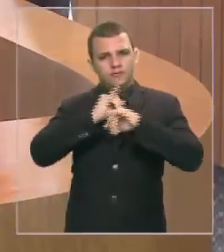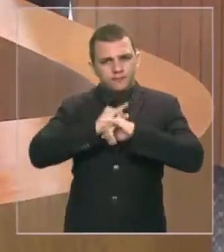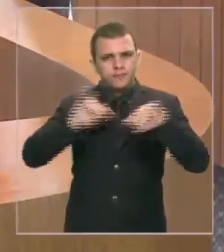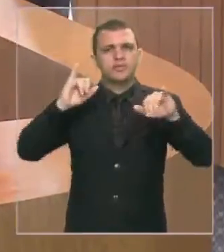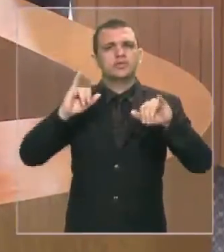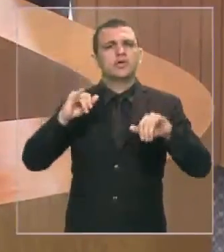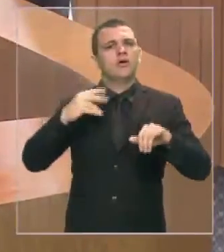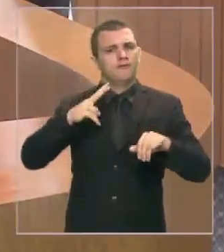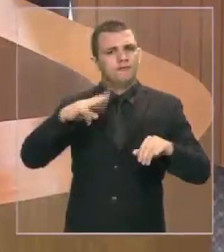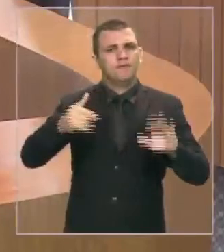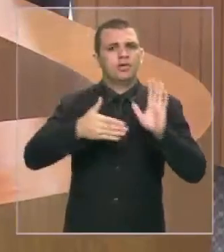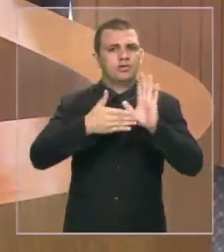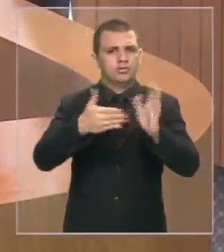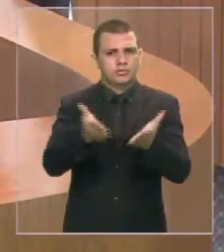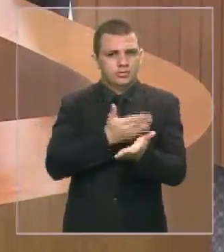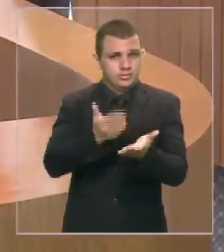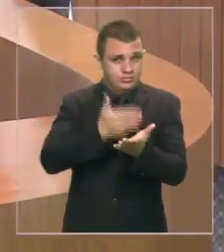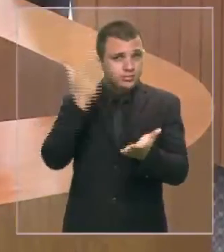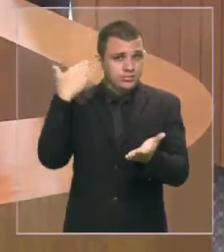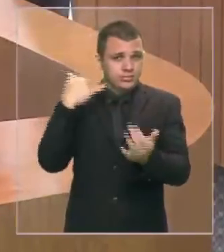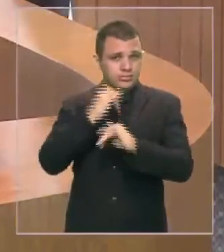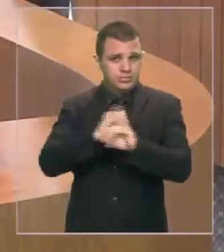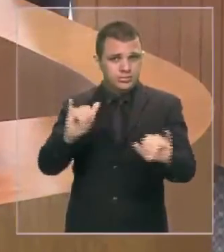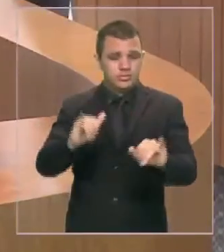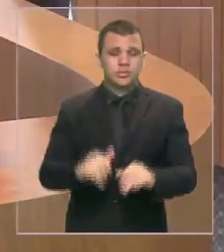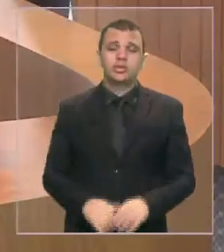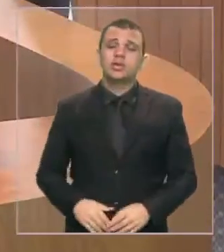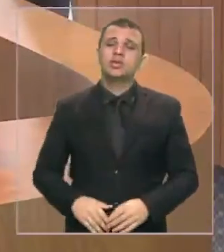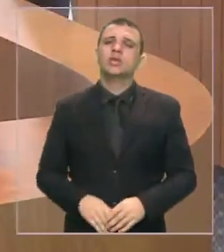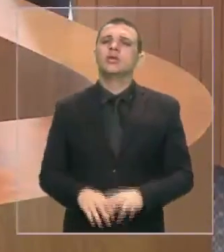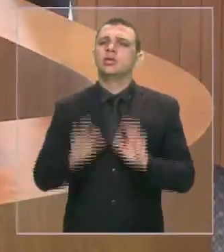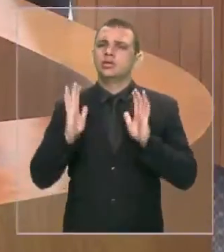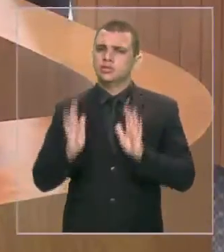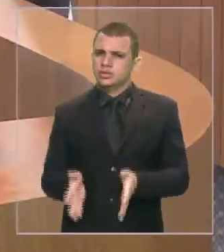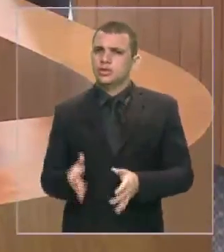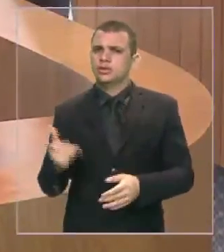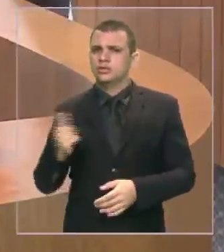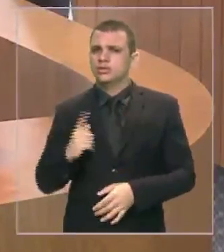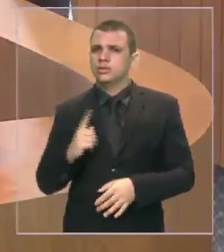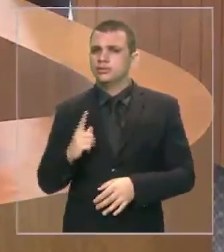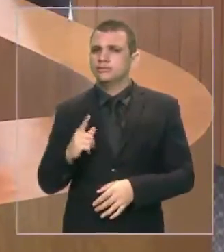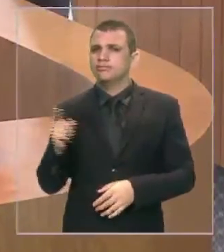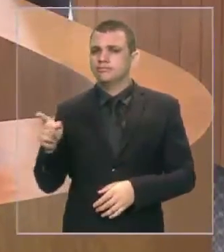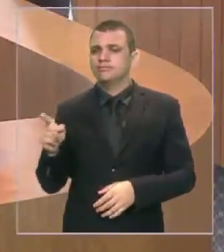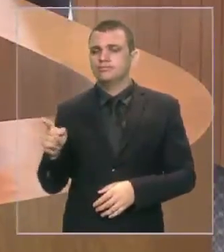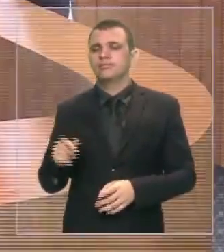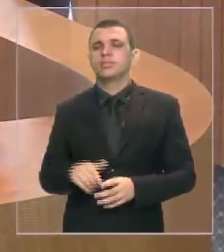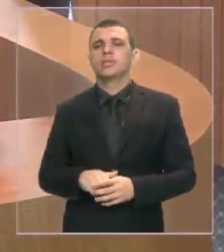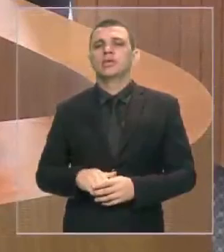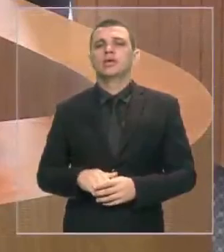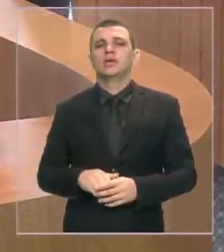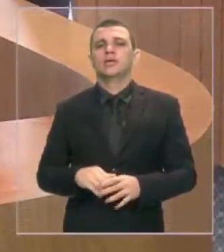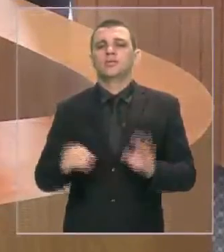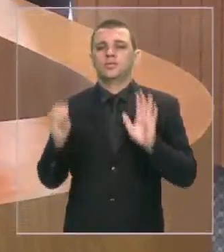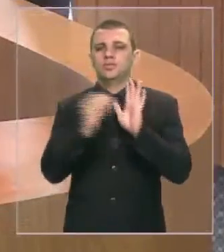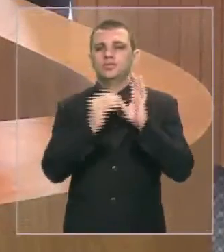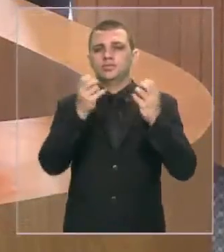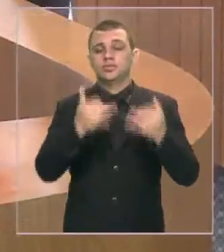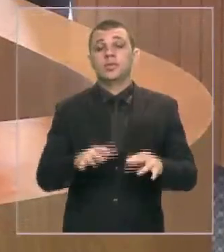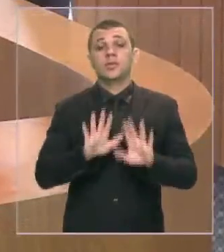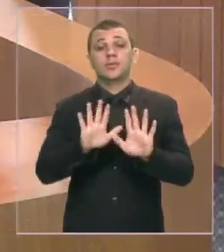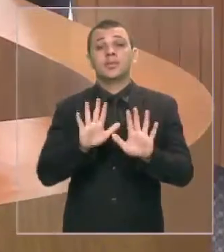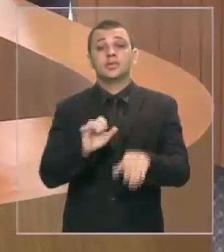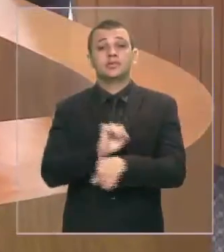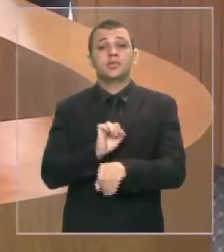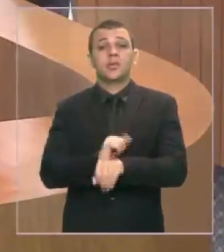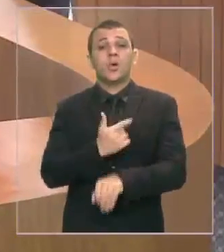aqui para essas duas medidas. Mas eu quero que o governador faça das outras 34